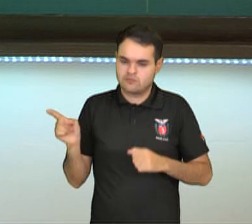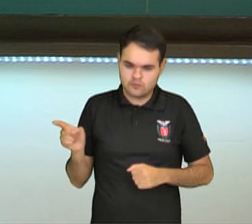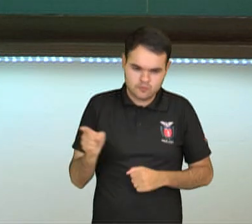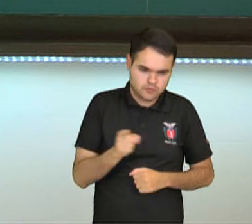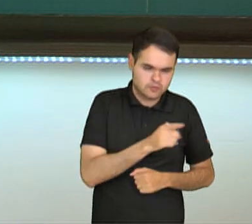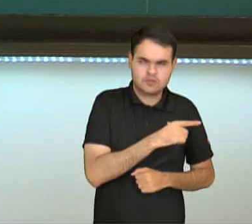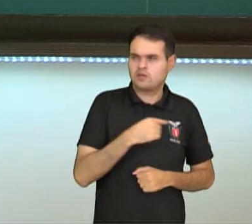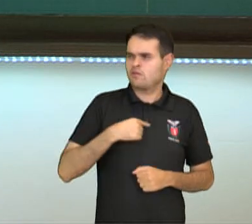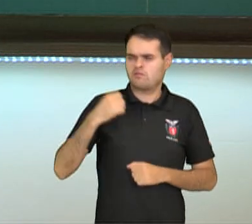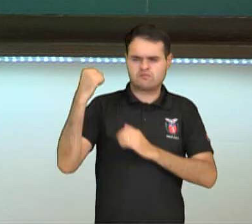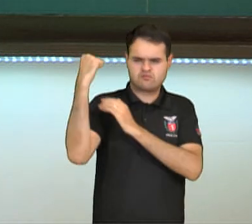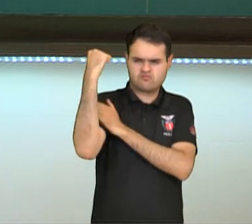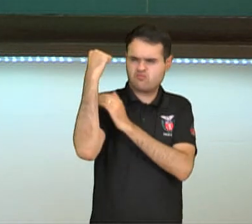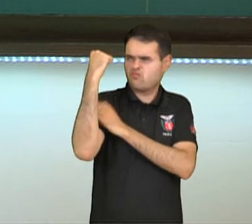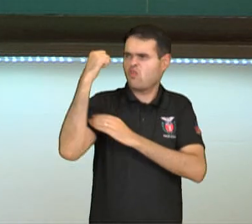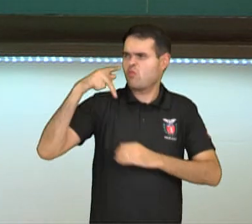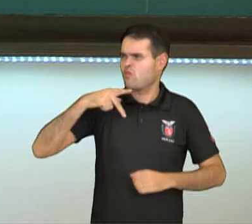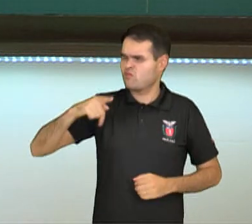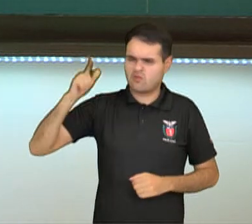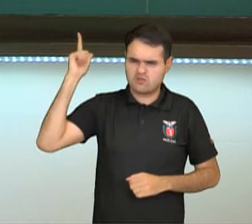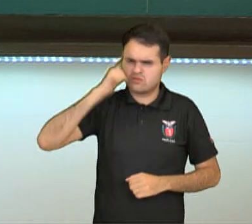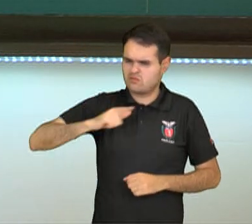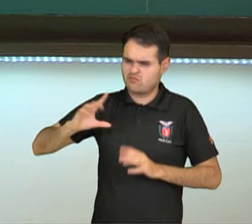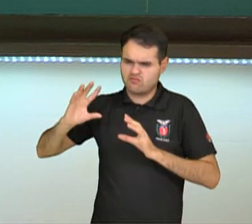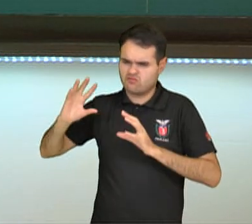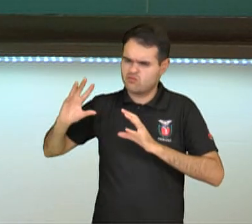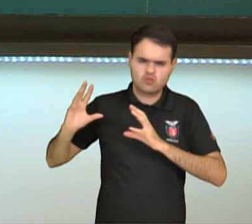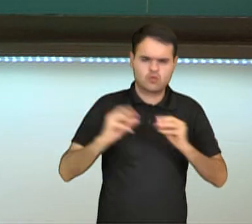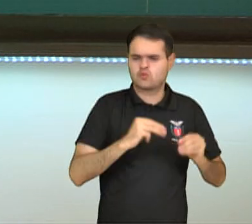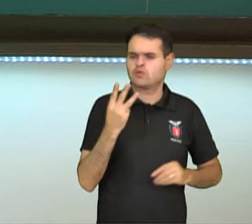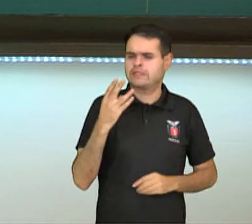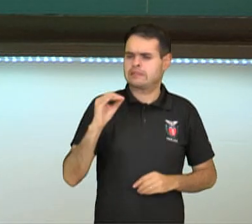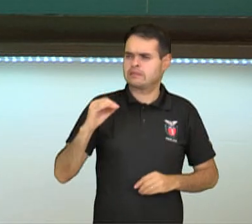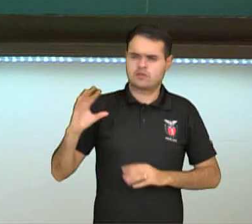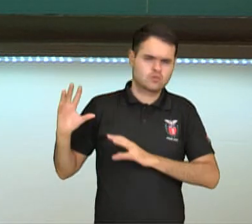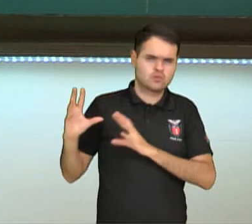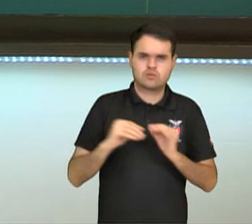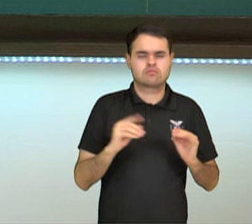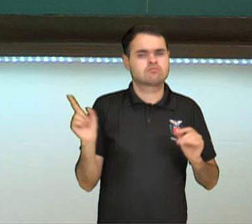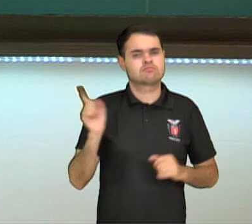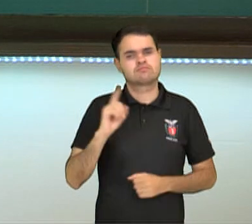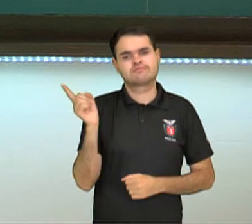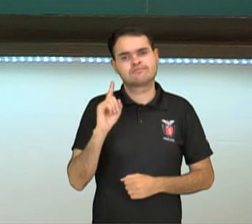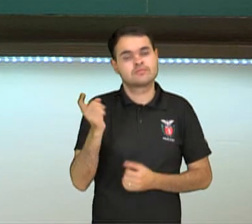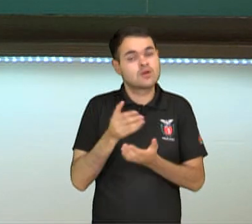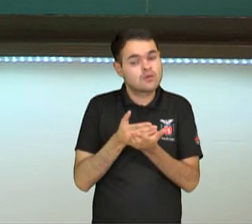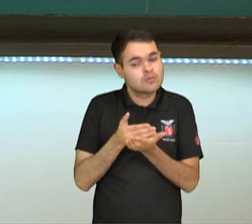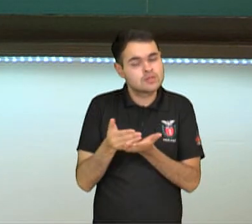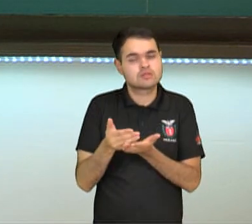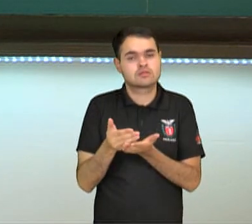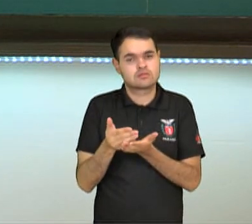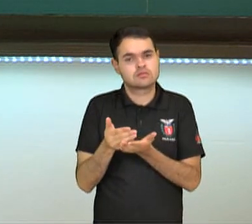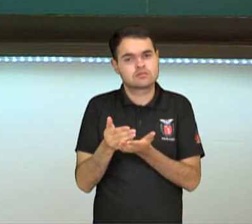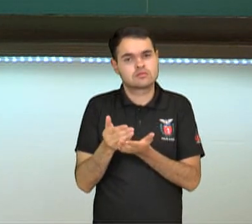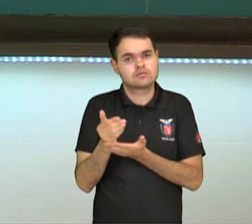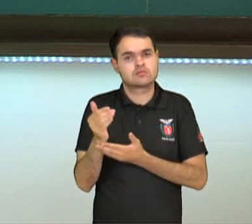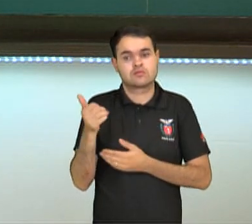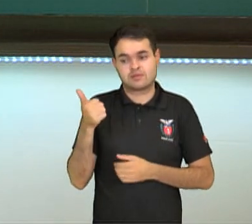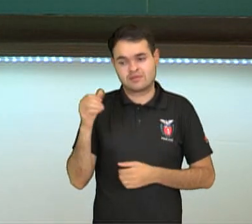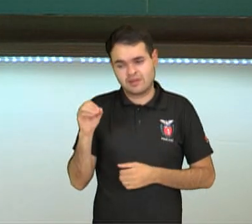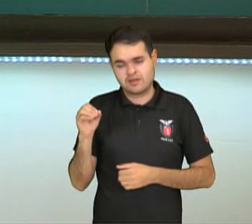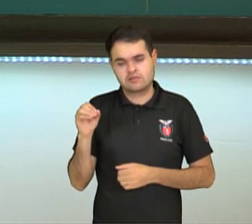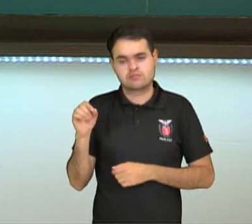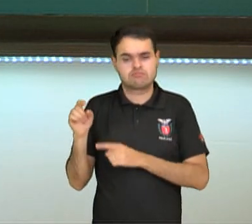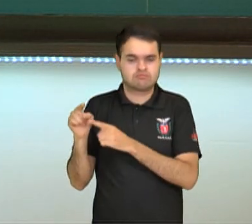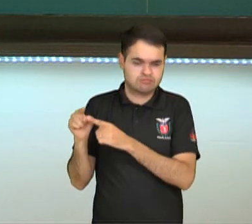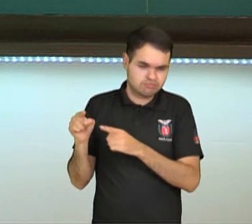eu sou forte, professor, eu consigo fazer já os 30 desses de uma vez só. Não, estamos começando. Então faz 10,